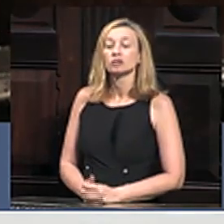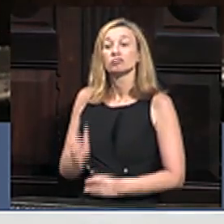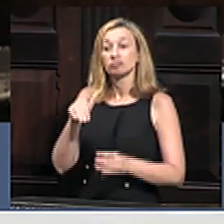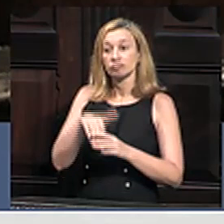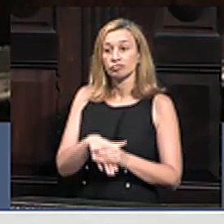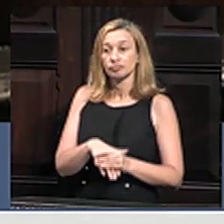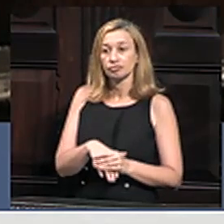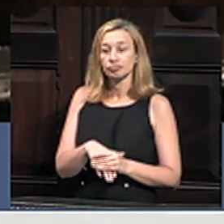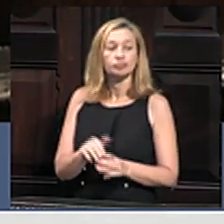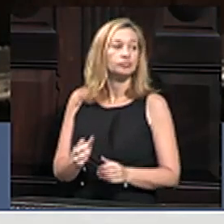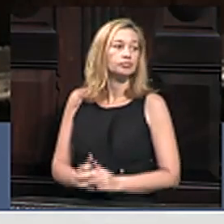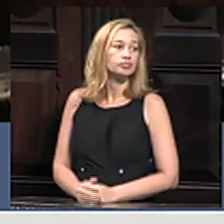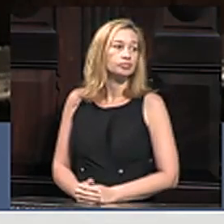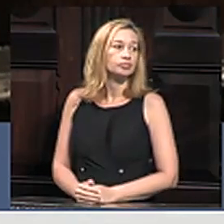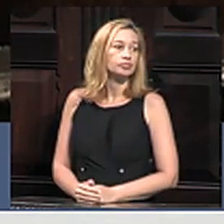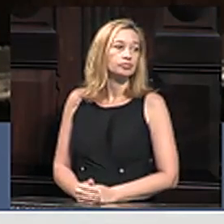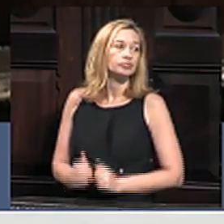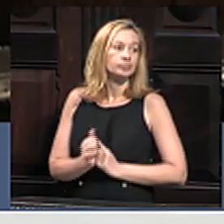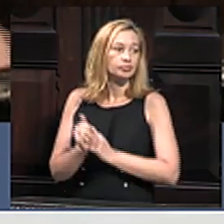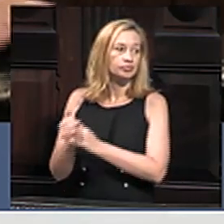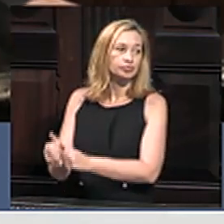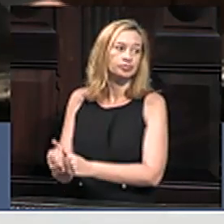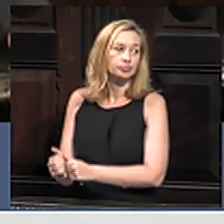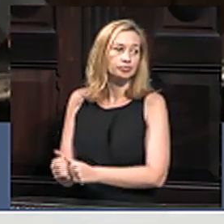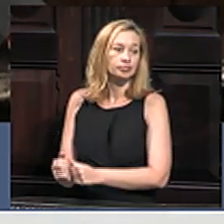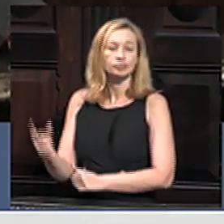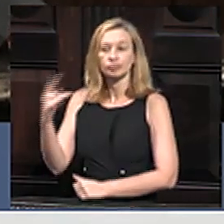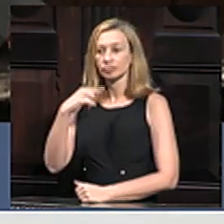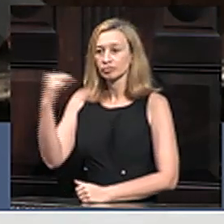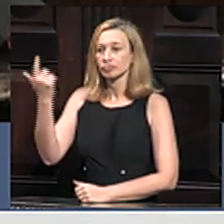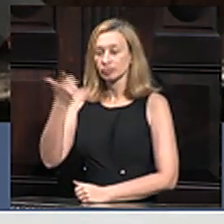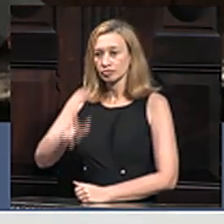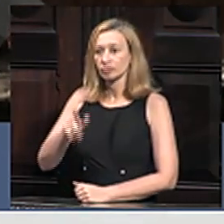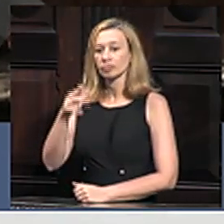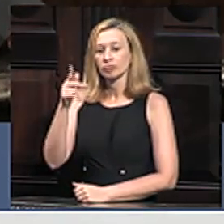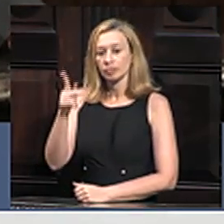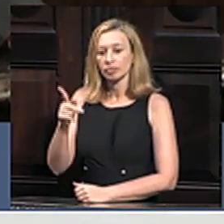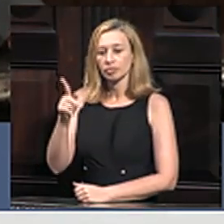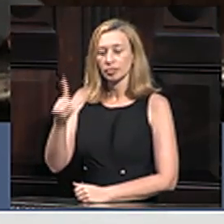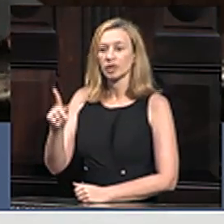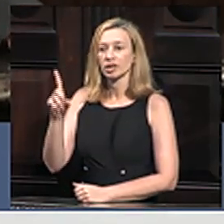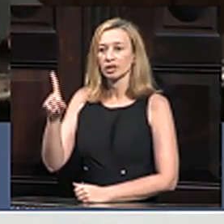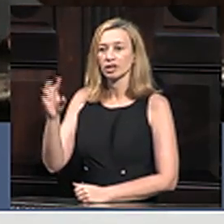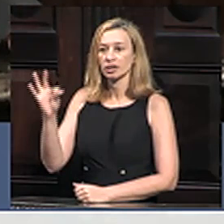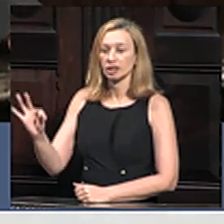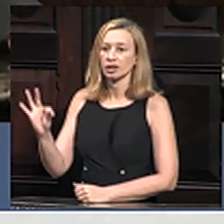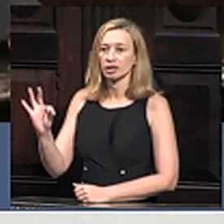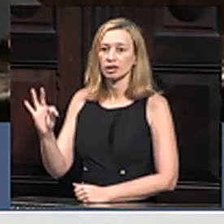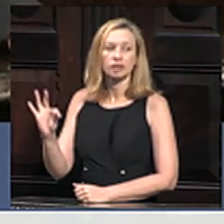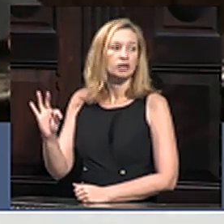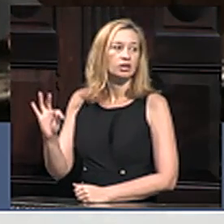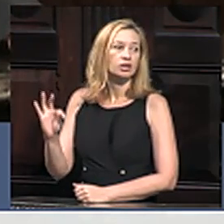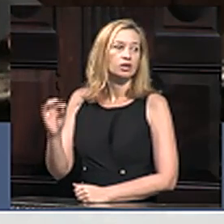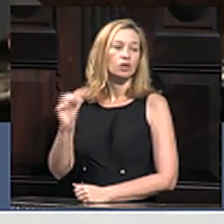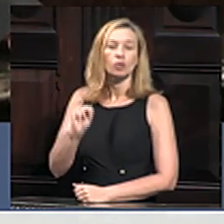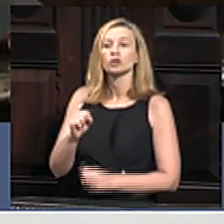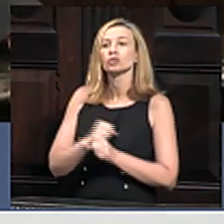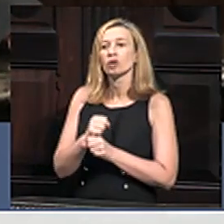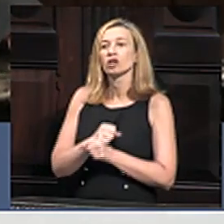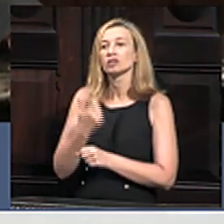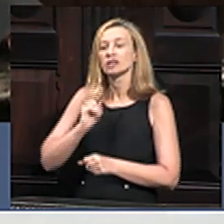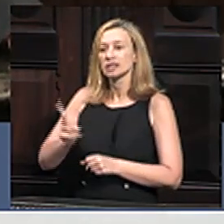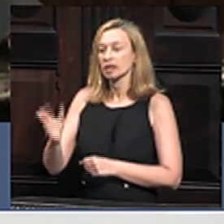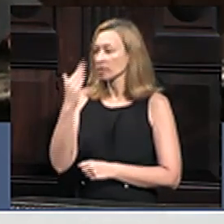votação e ser reconduzido a esse mandato no PDT. Nesses 8 anos, sempre à frente